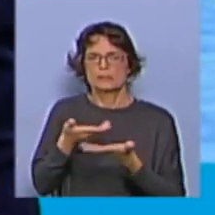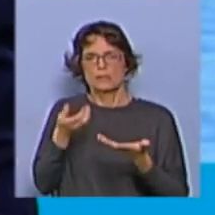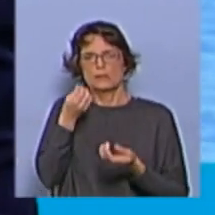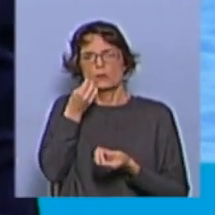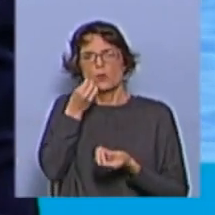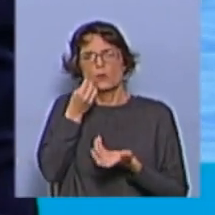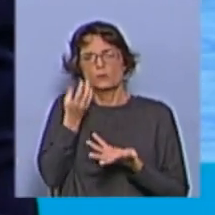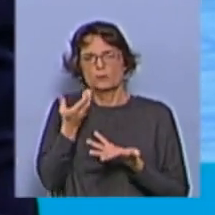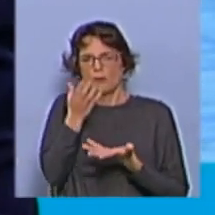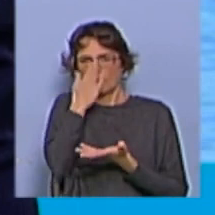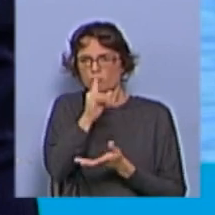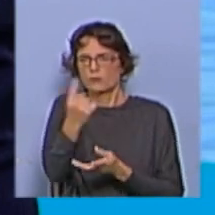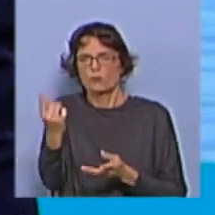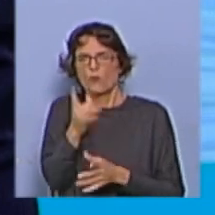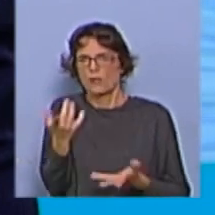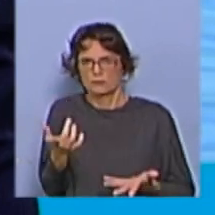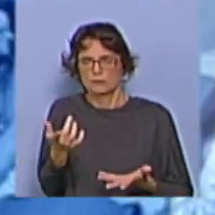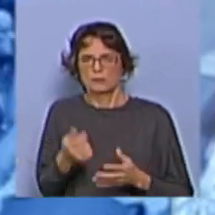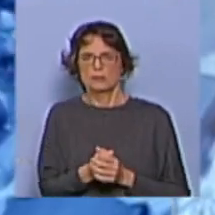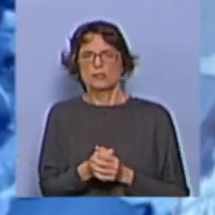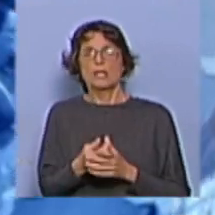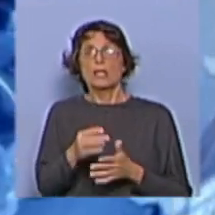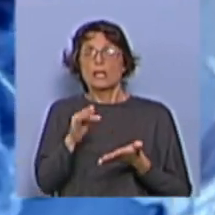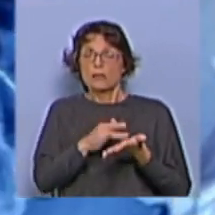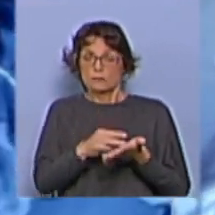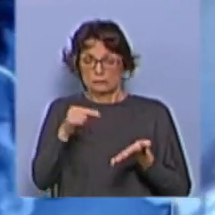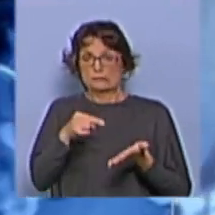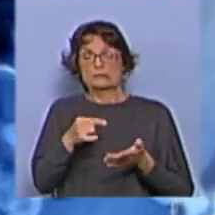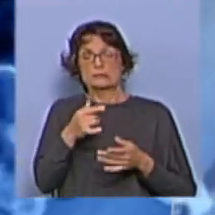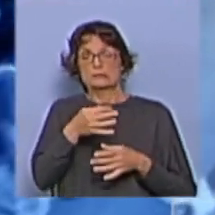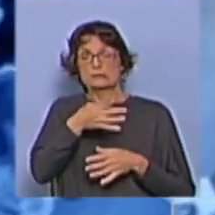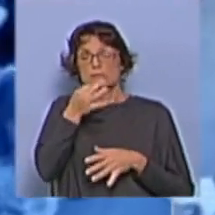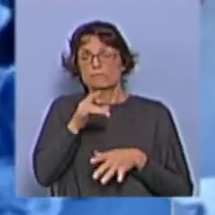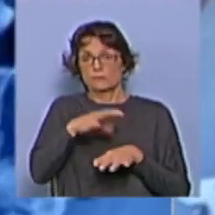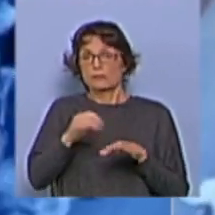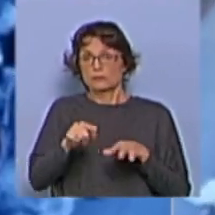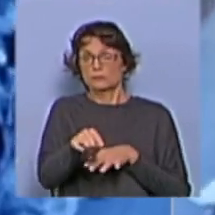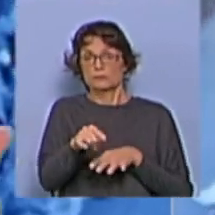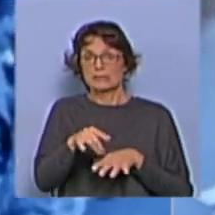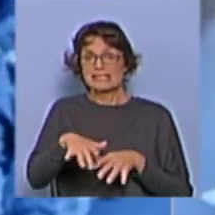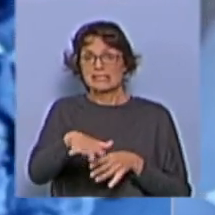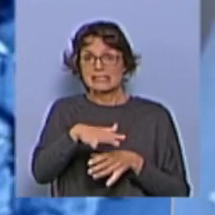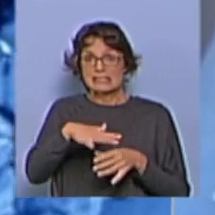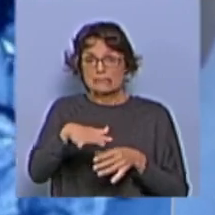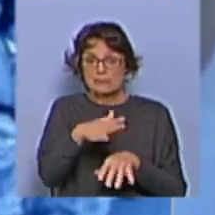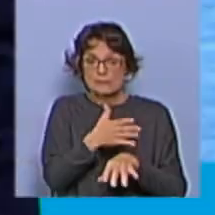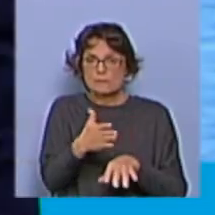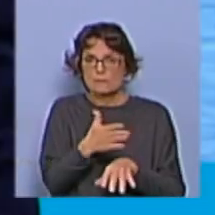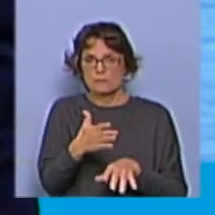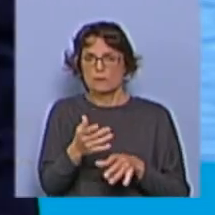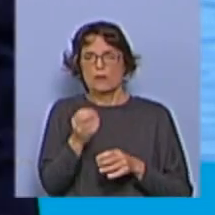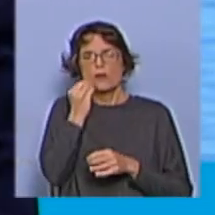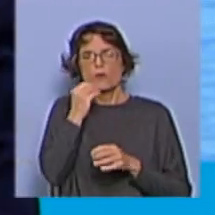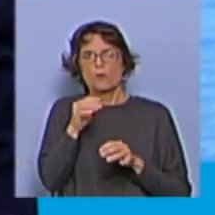começa precisamente com essa interrogação, não é? Como é que tudo começou? Como é que a sociedade se envolveu para responder a